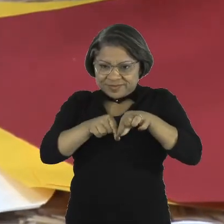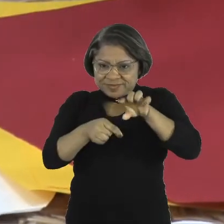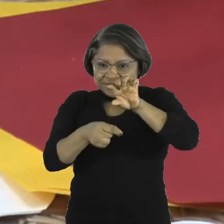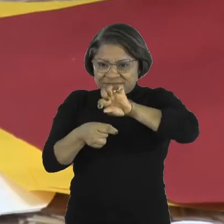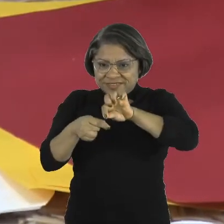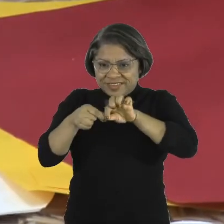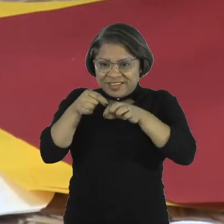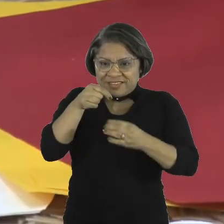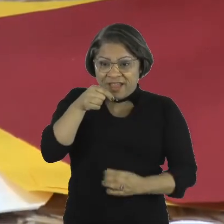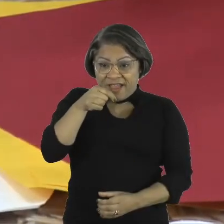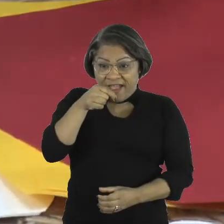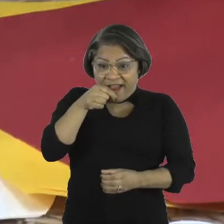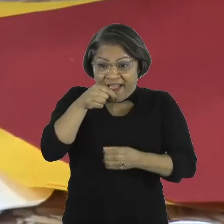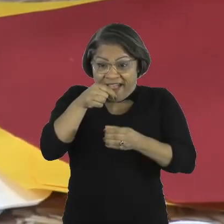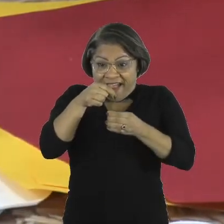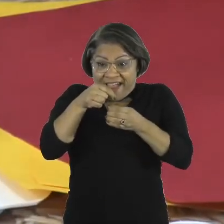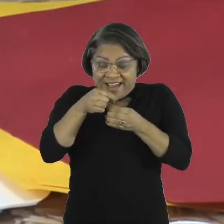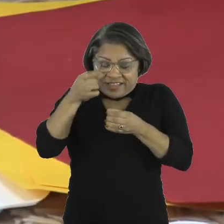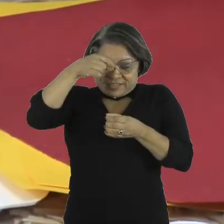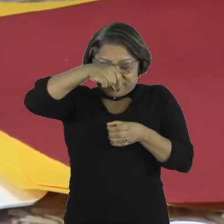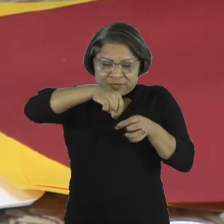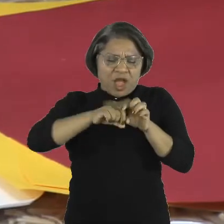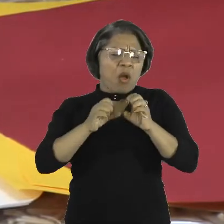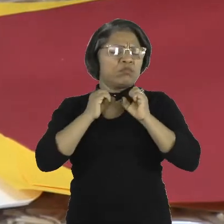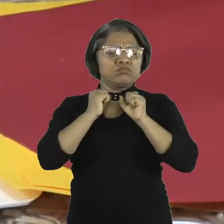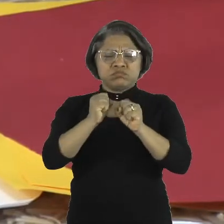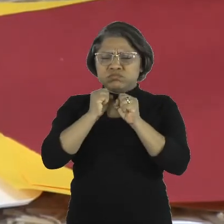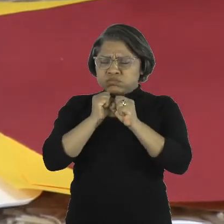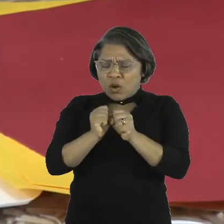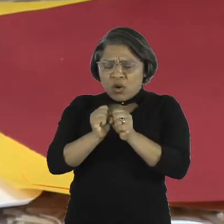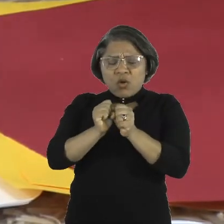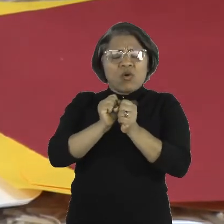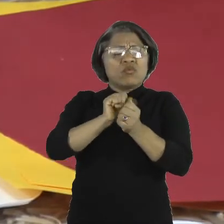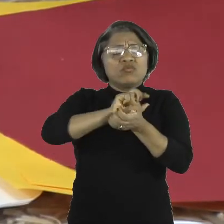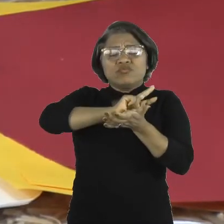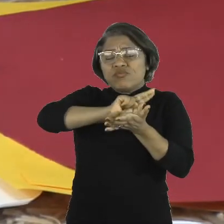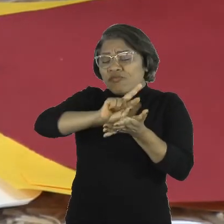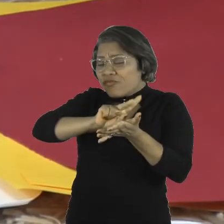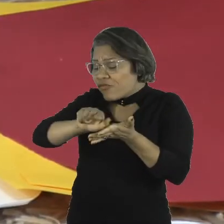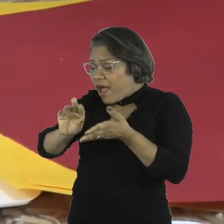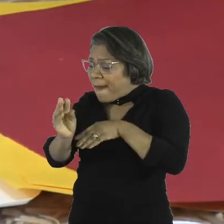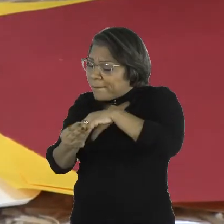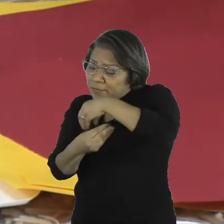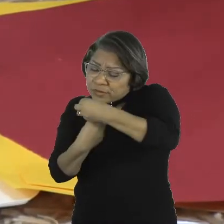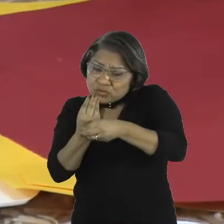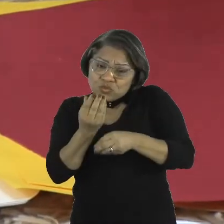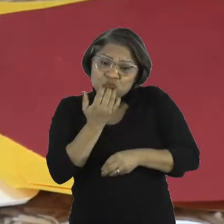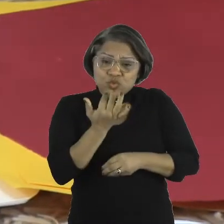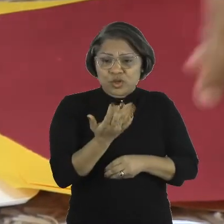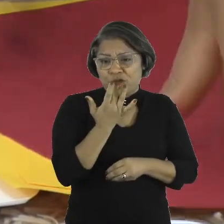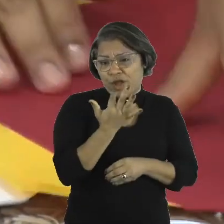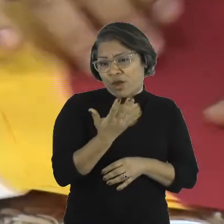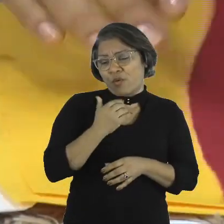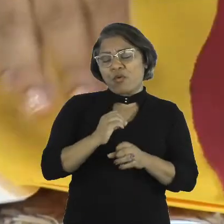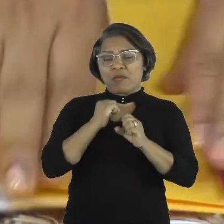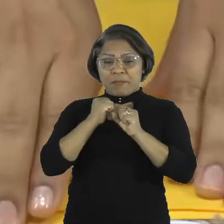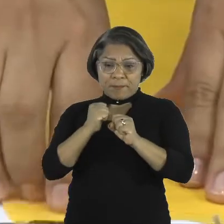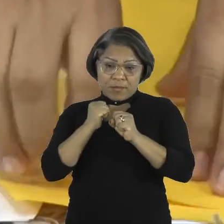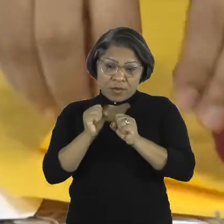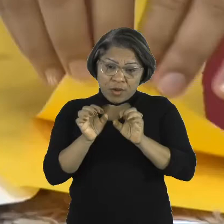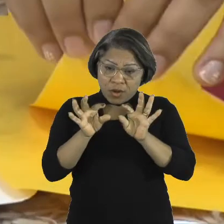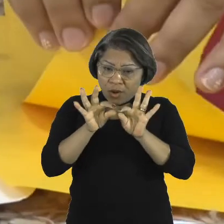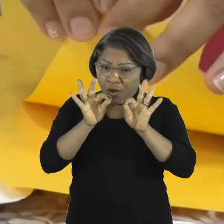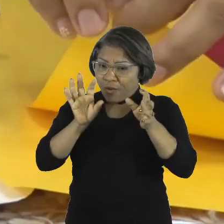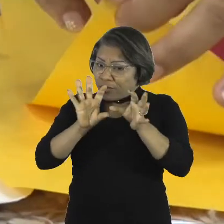estar variando as cores, colocando cores diferentes dentro dessa garrafa, mostrando